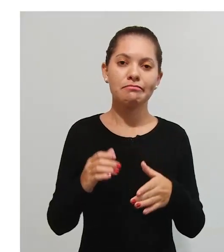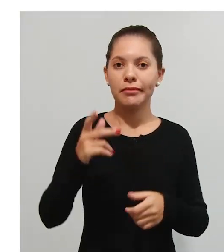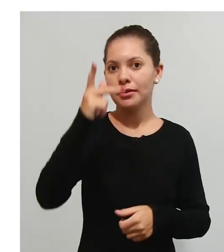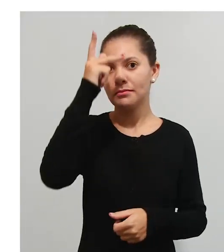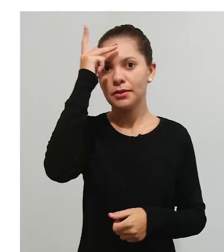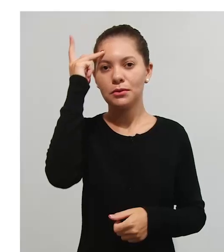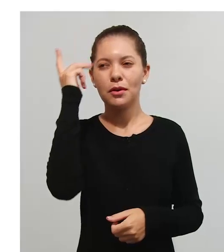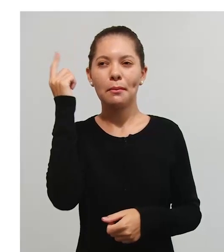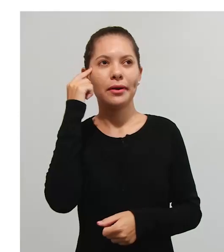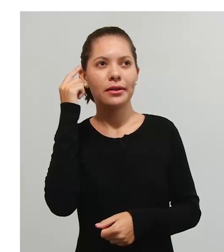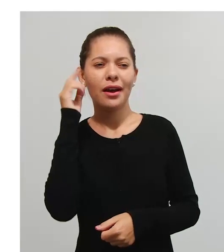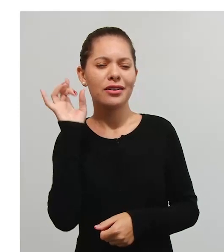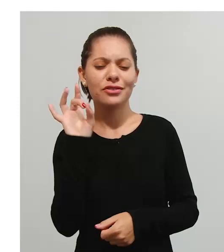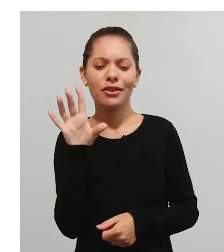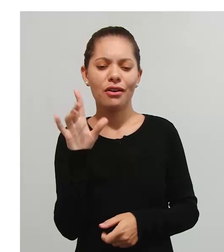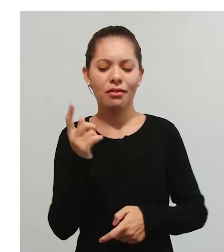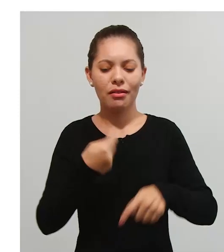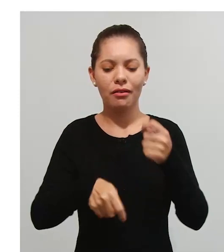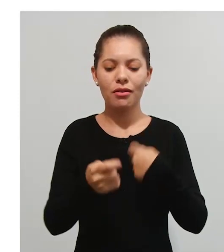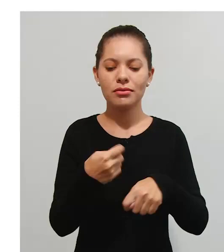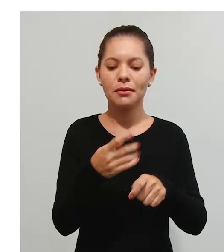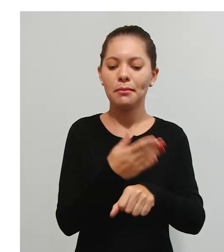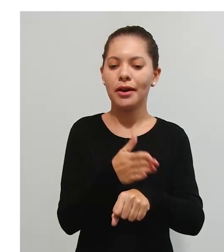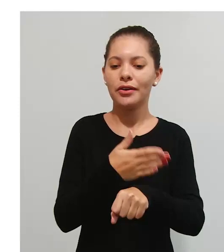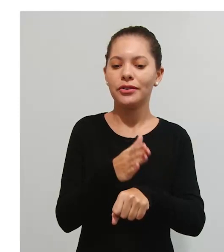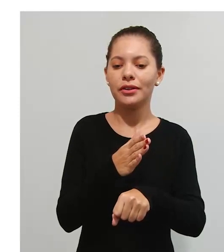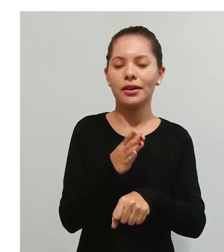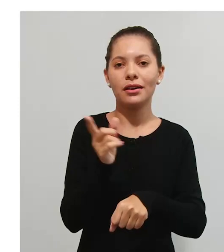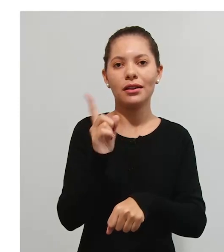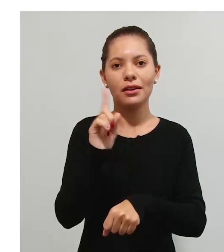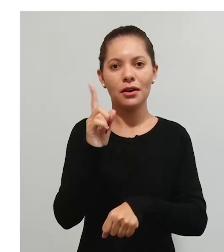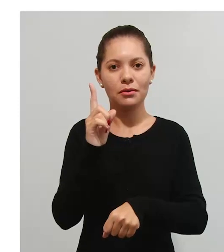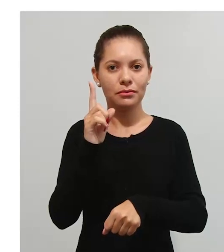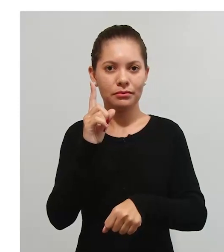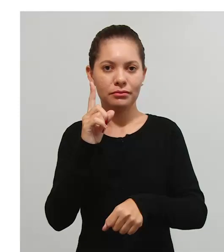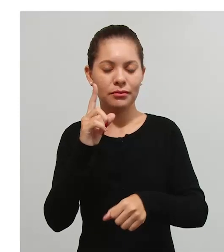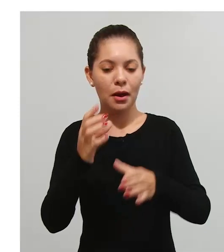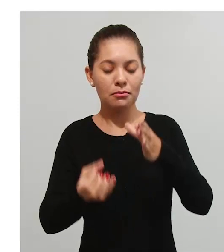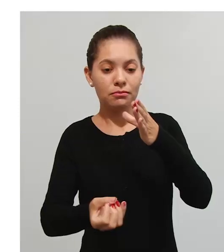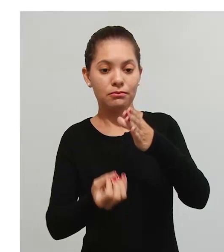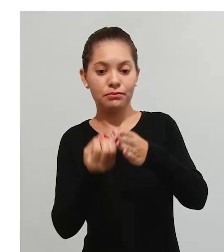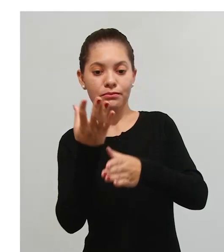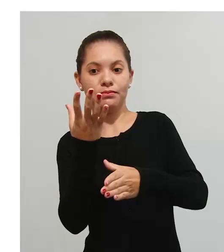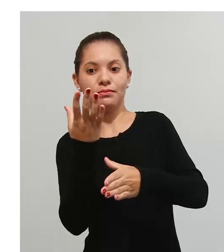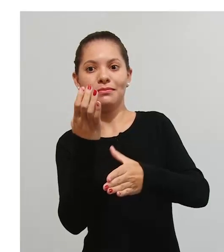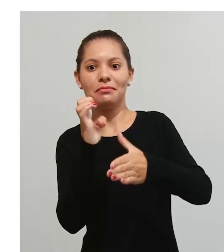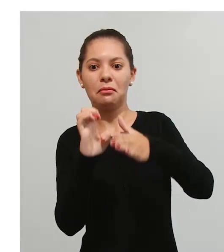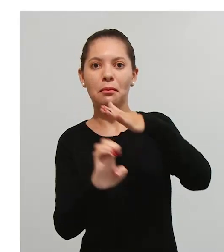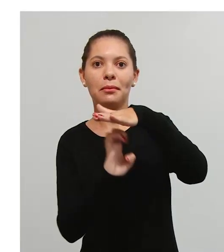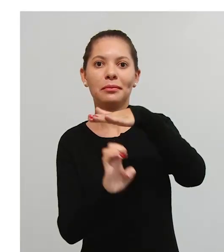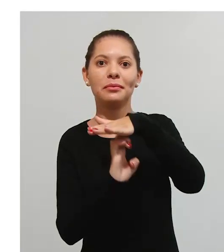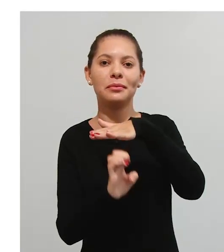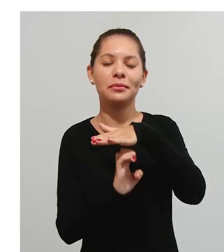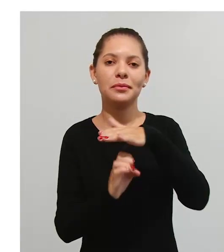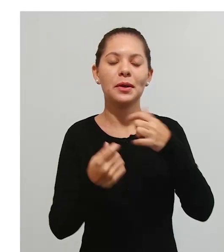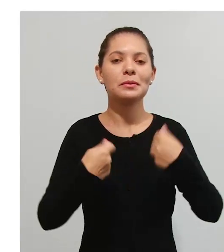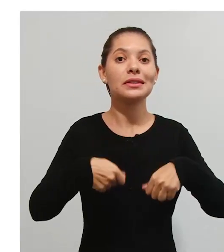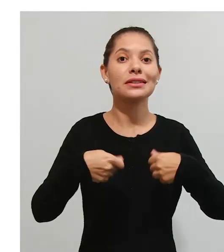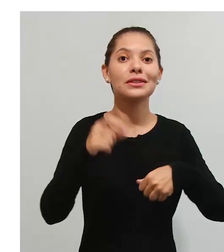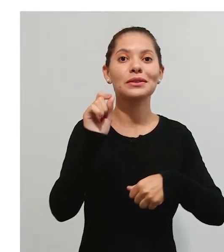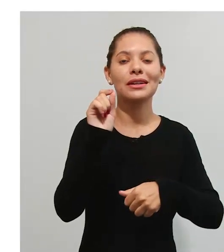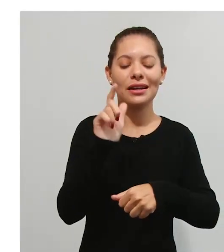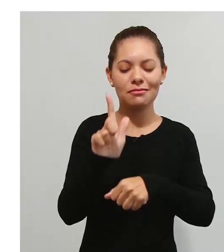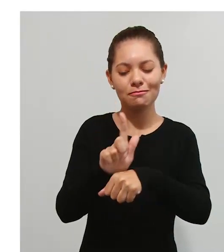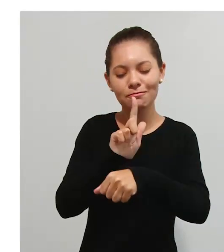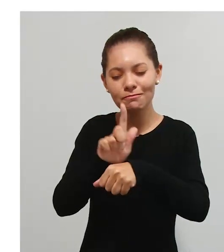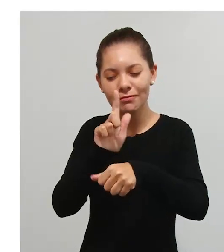que é apenas ter o negócio e colocar em prática. Não, a sua empresa vai nascer e aquilo ali você precisa gerenciar,